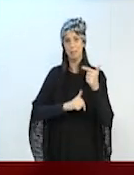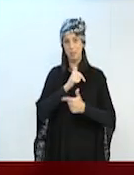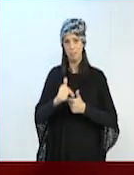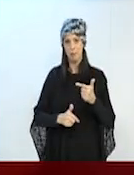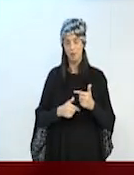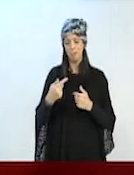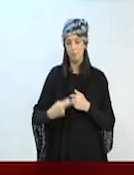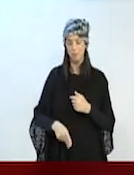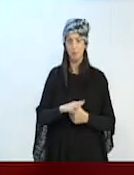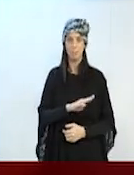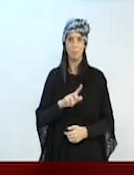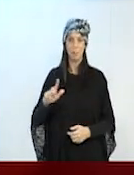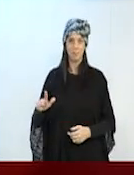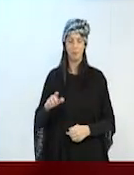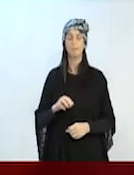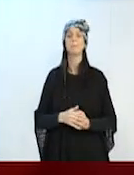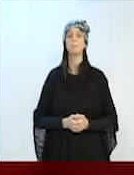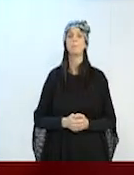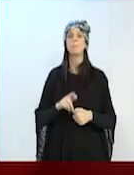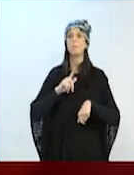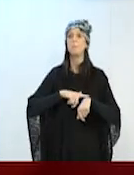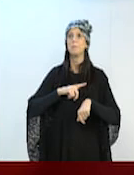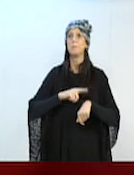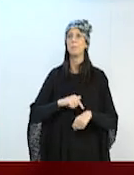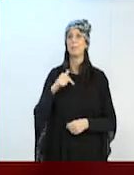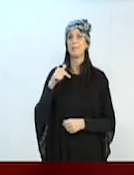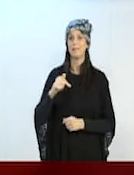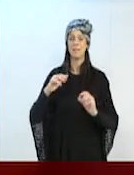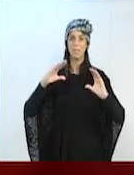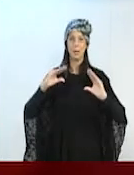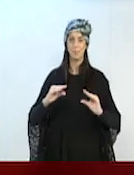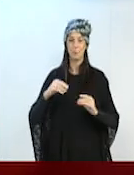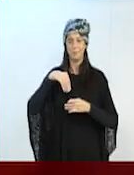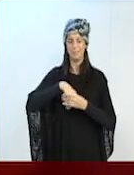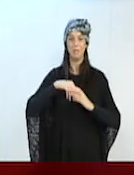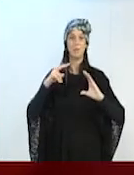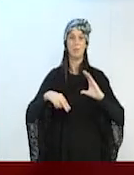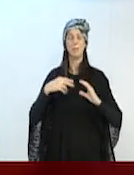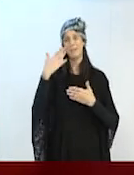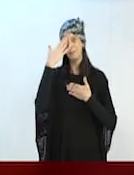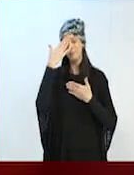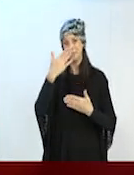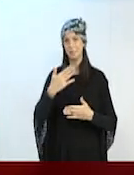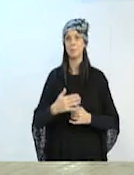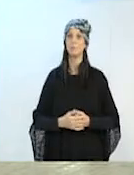de Blumenau. Às 19 horas, aqui no plenário da Câmara Municipal. Obrigado.